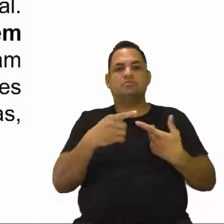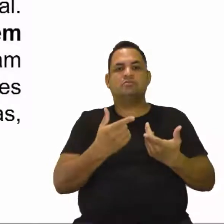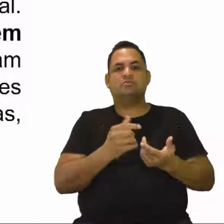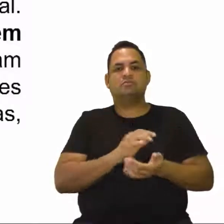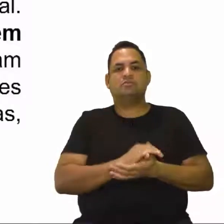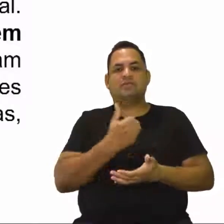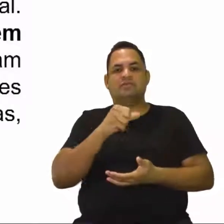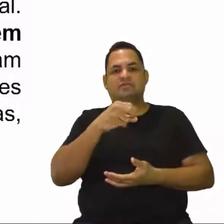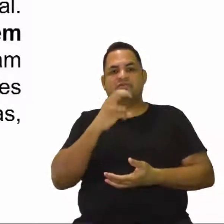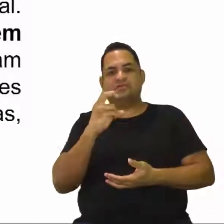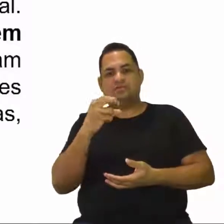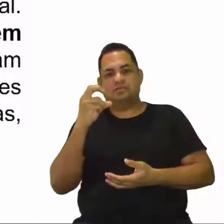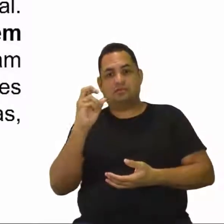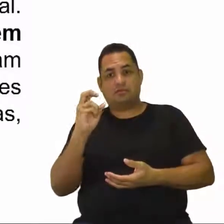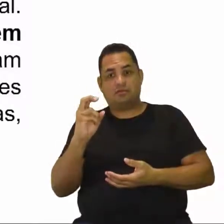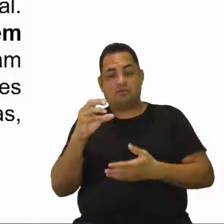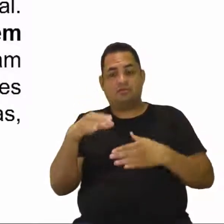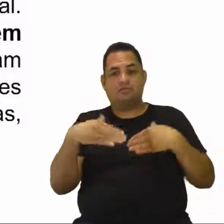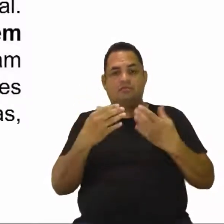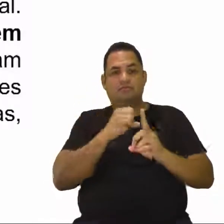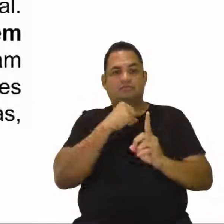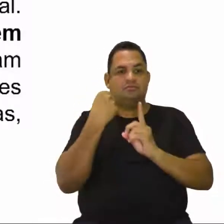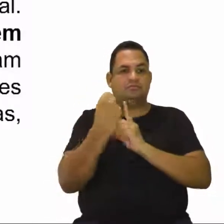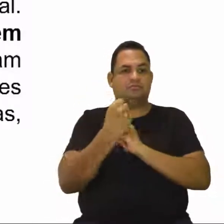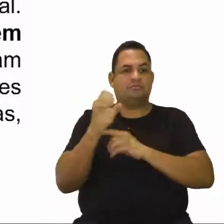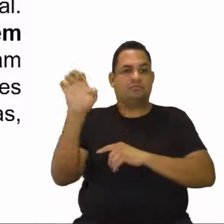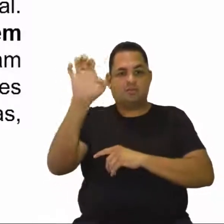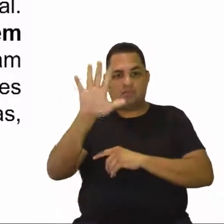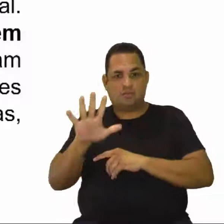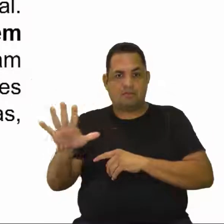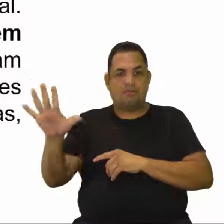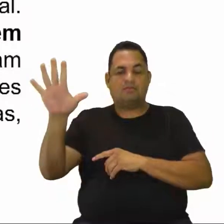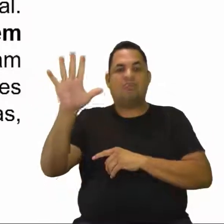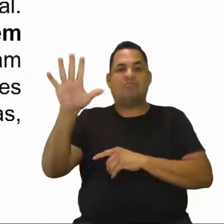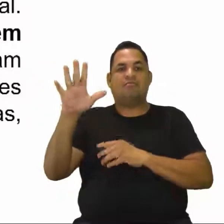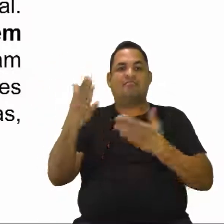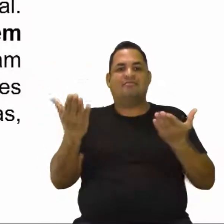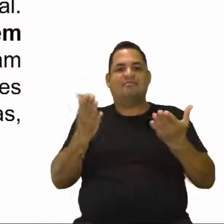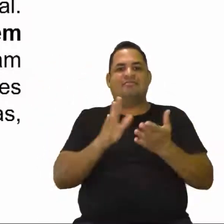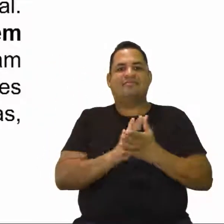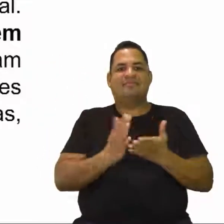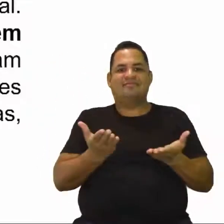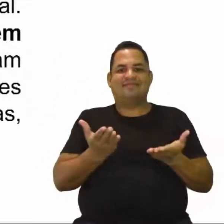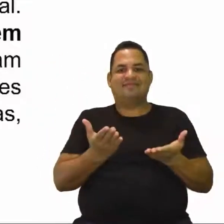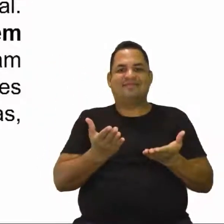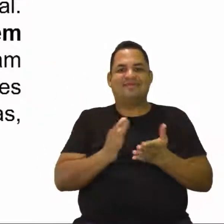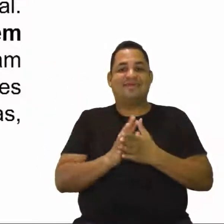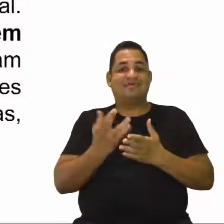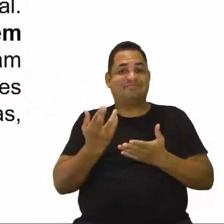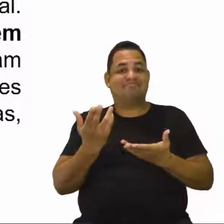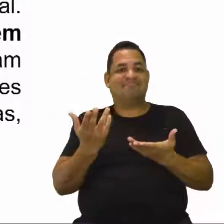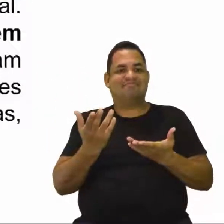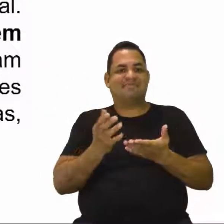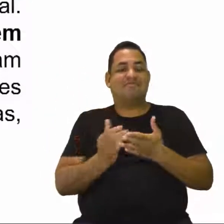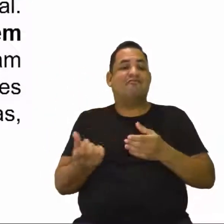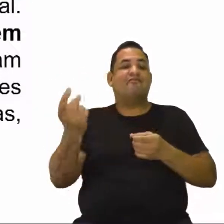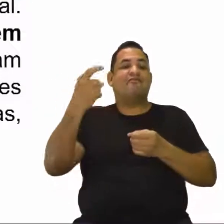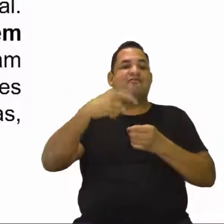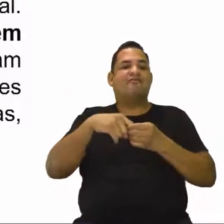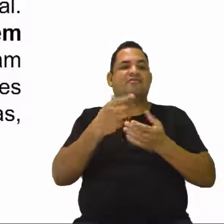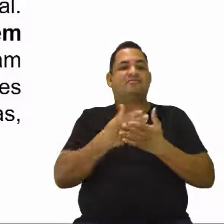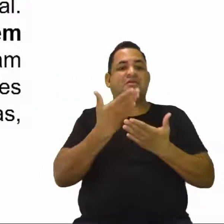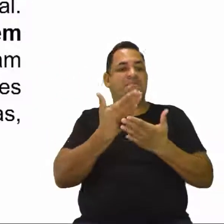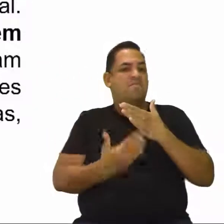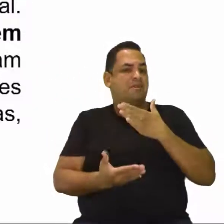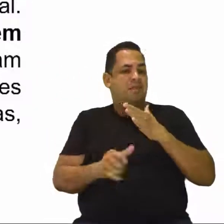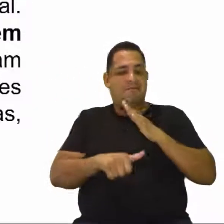até por volta de 1925, as sociedades europeias ainda estavam se recuperando dos prejuízos